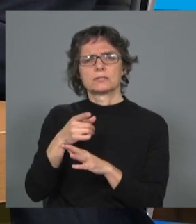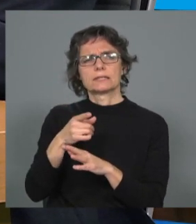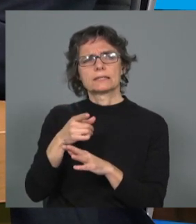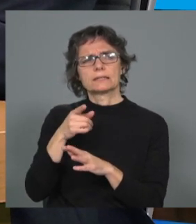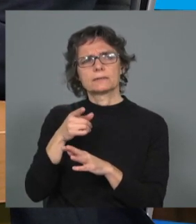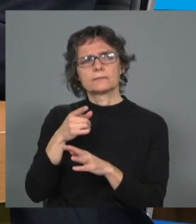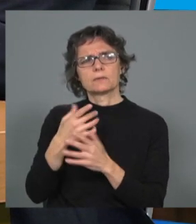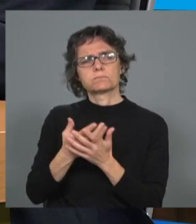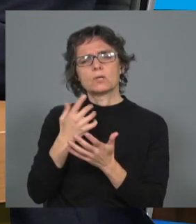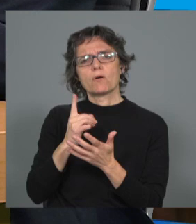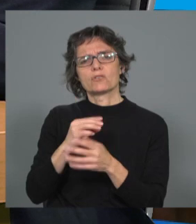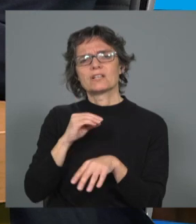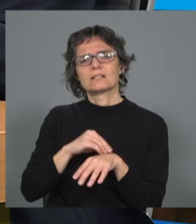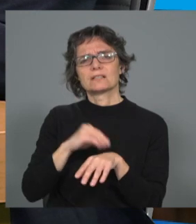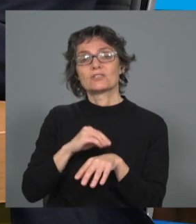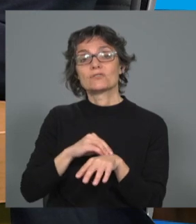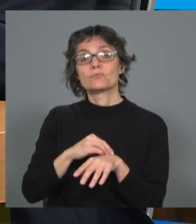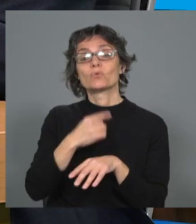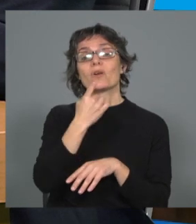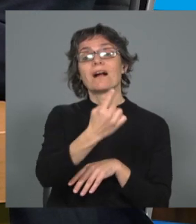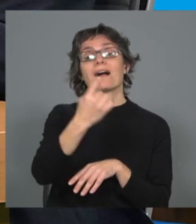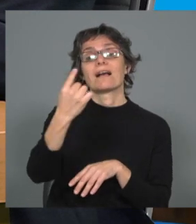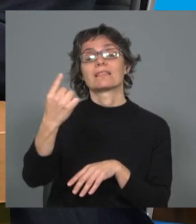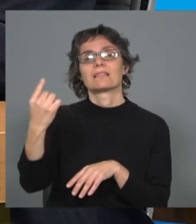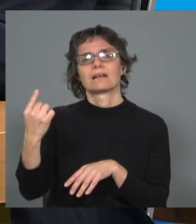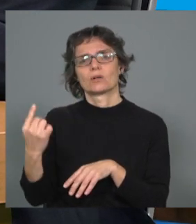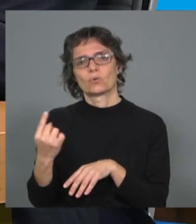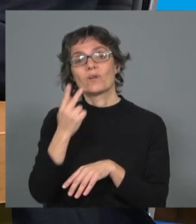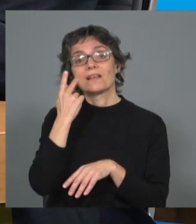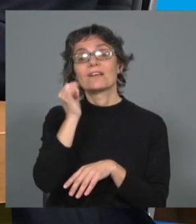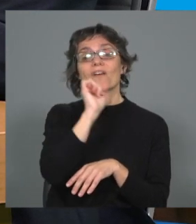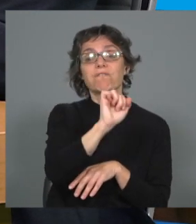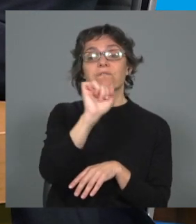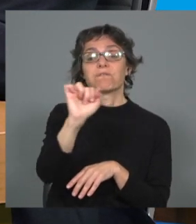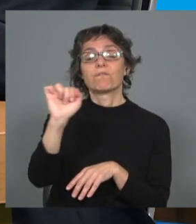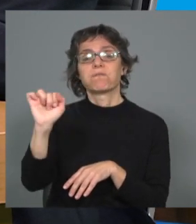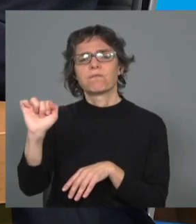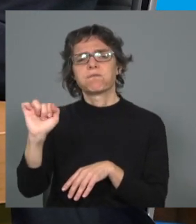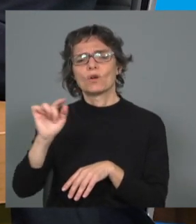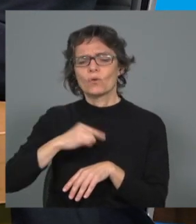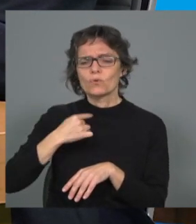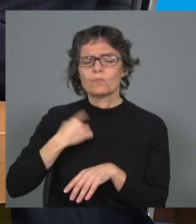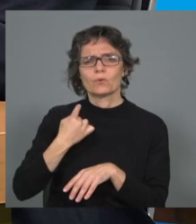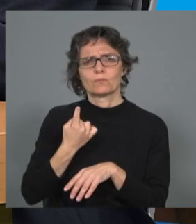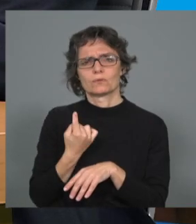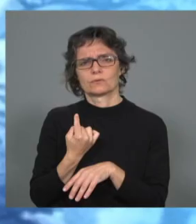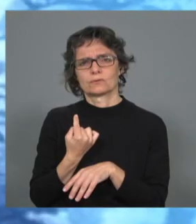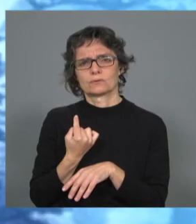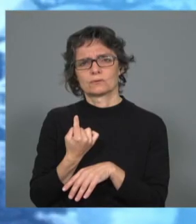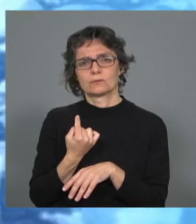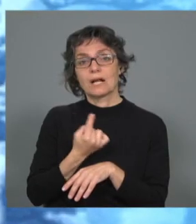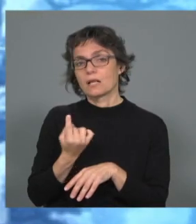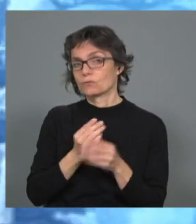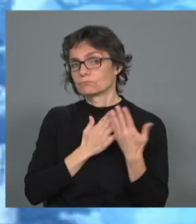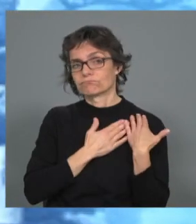É o nosso testemunho de vida, é a forma como nós tocamos na vida das pessoas que as pode fazer despertar, e temos essa obrigação. O tempo não